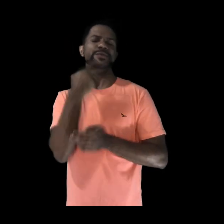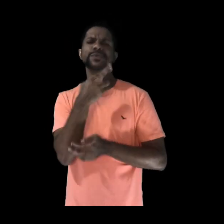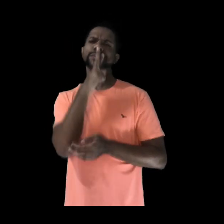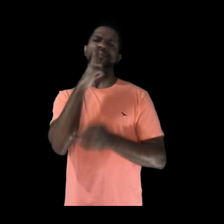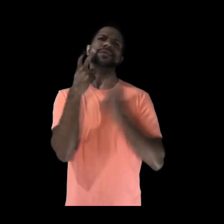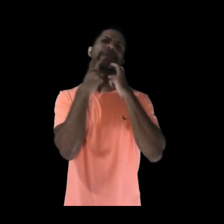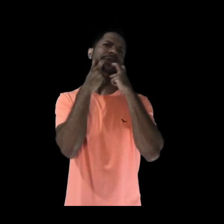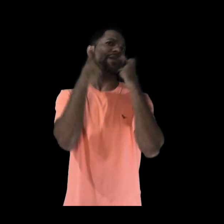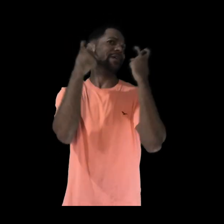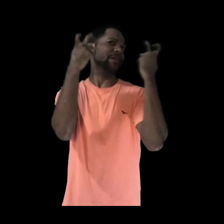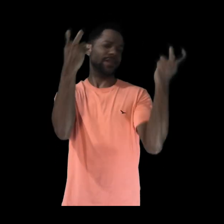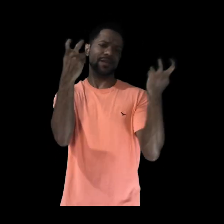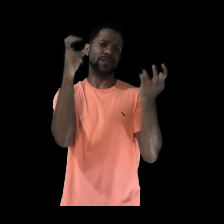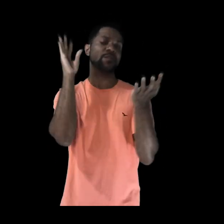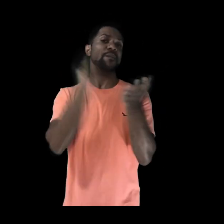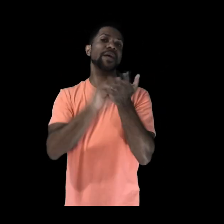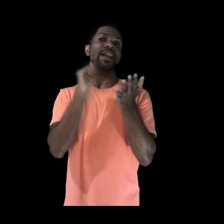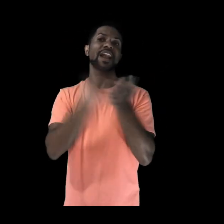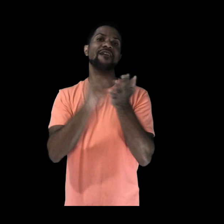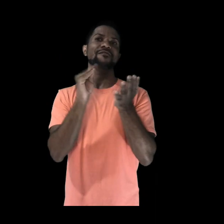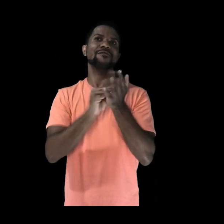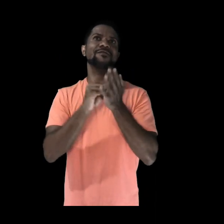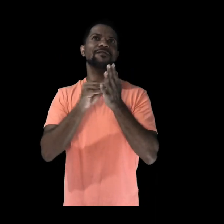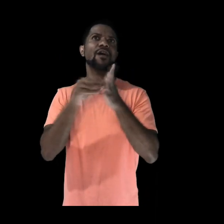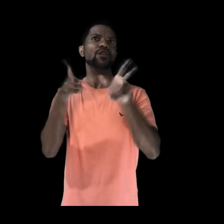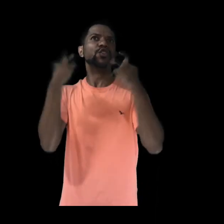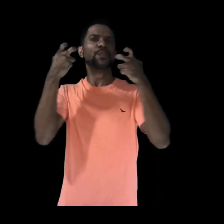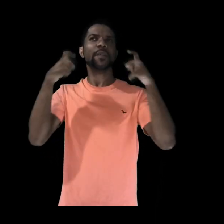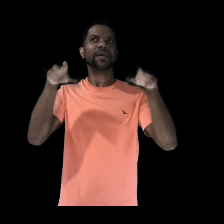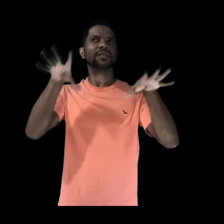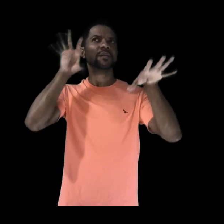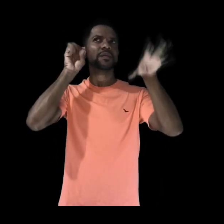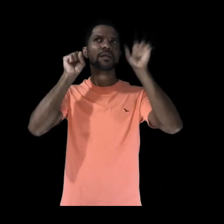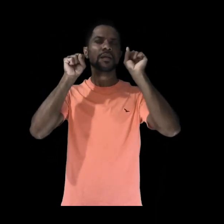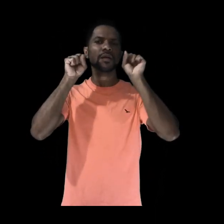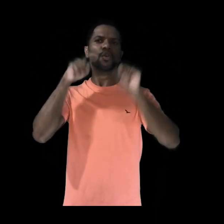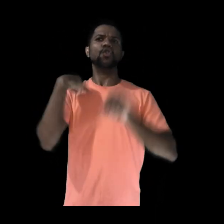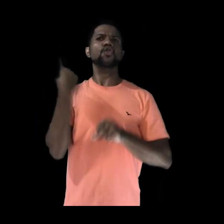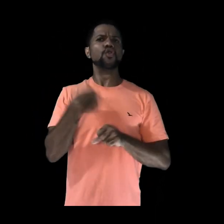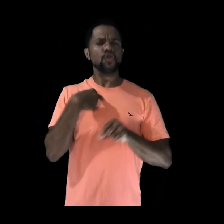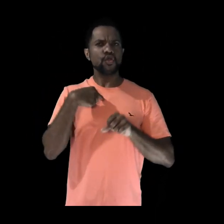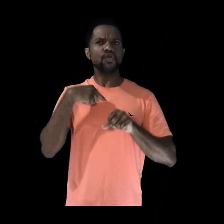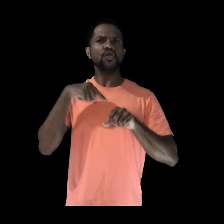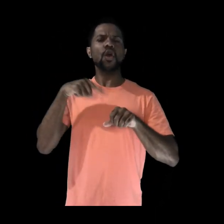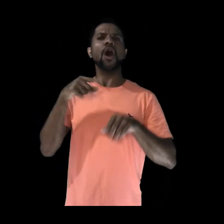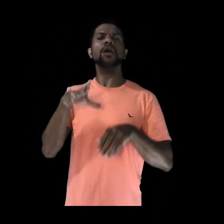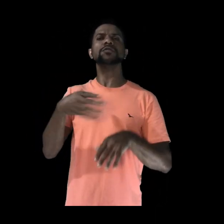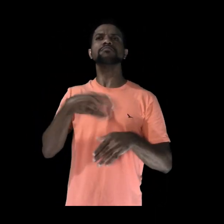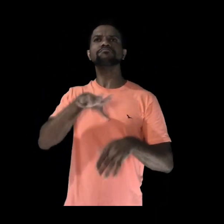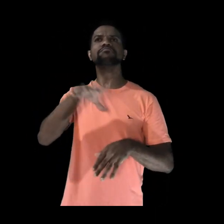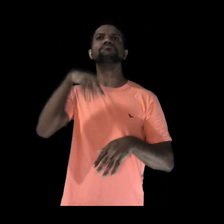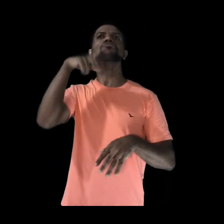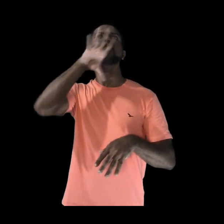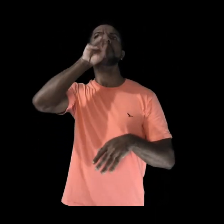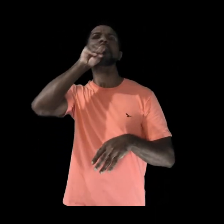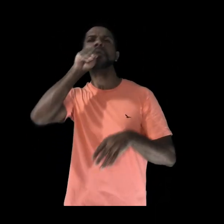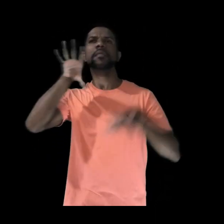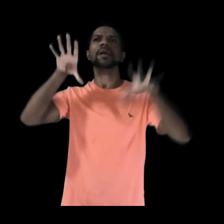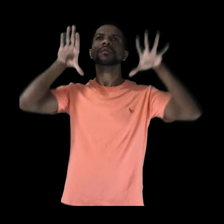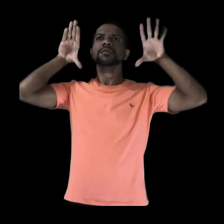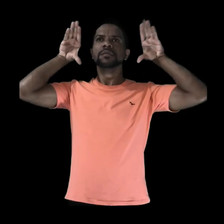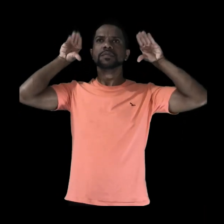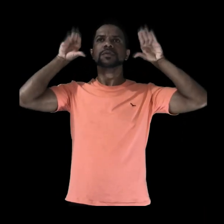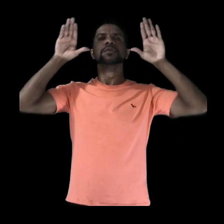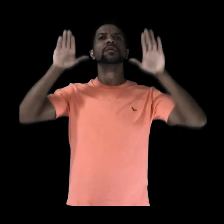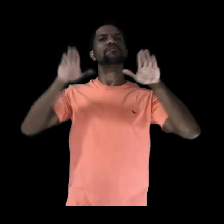eles têm uma tendência muito grande a gritar pela falta do retorno. A gente fala num tom mediano porque a gente se escuta. O surdo não se escuta, então